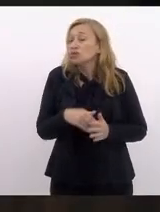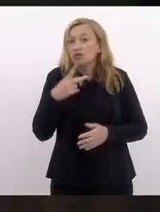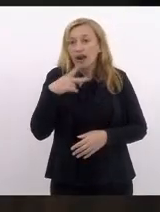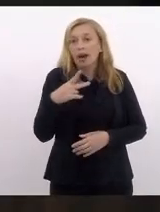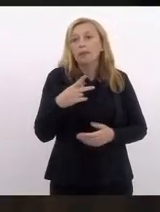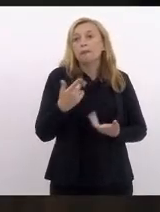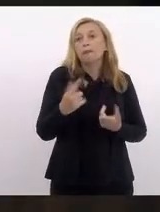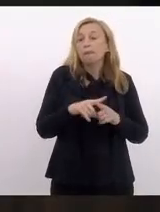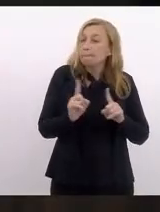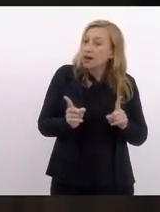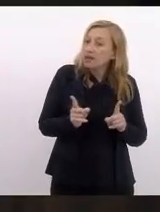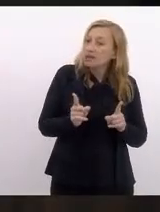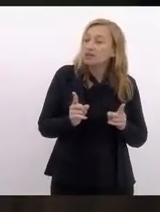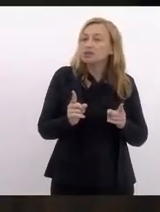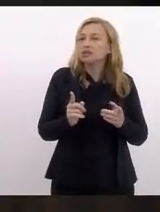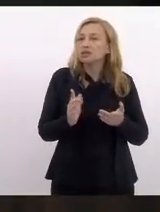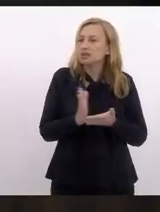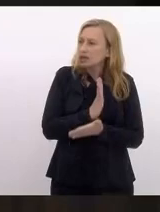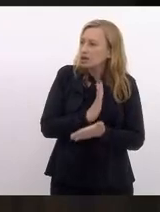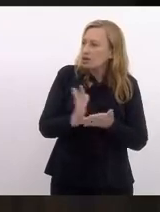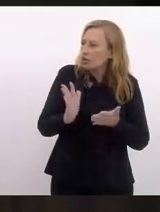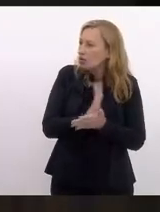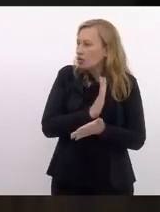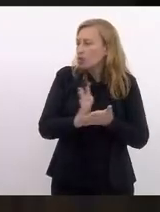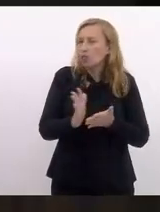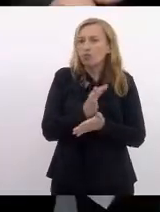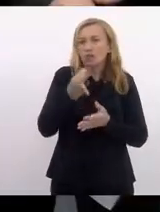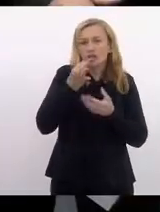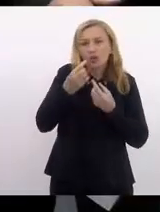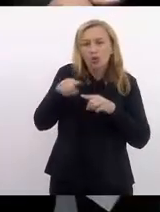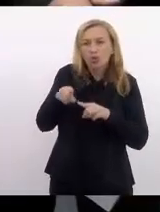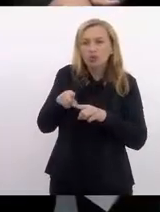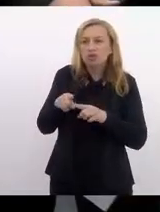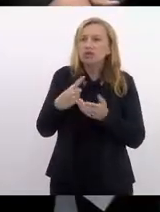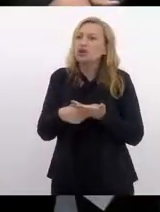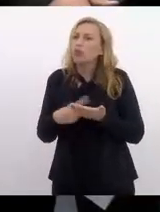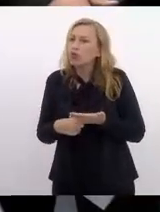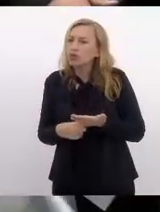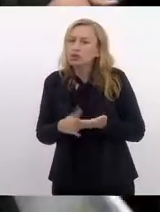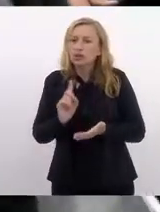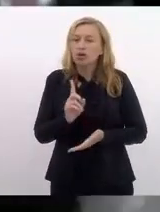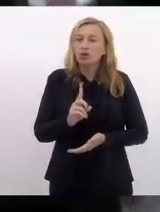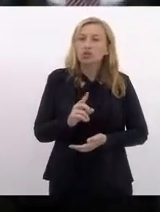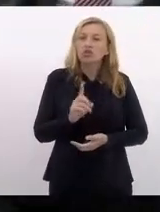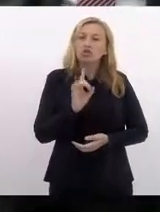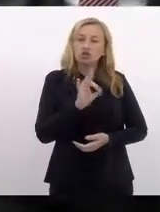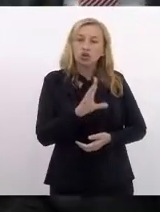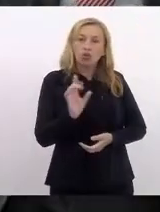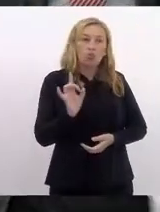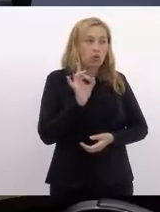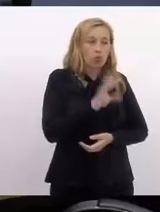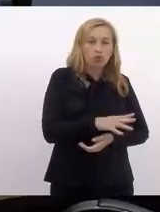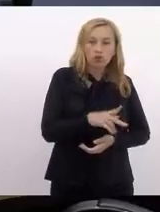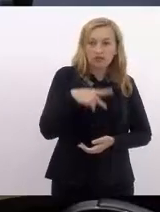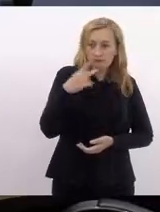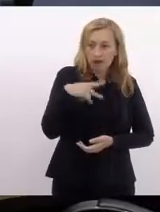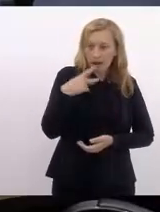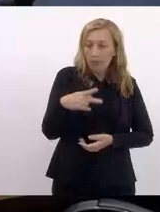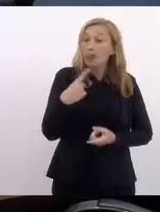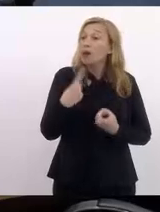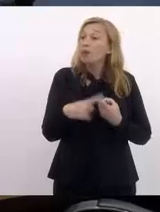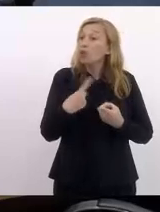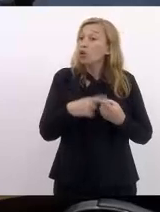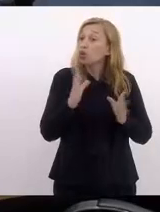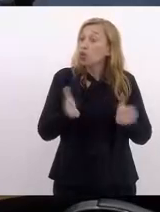falarem Mas tem alguma divergência em relação esse acordo não Presidente eu só tô aqui fazendo uma única ponderação